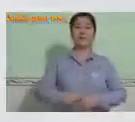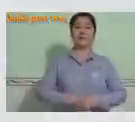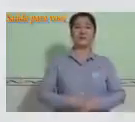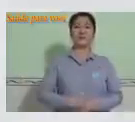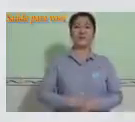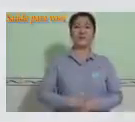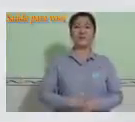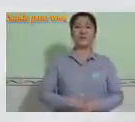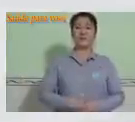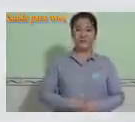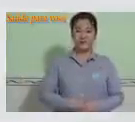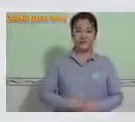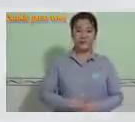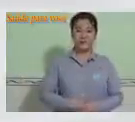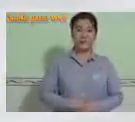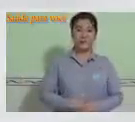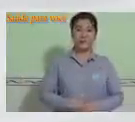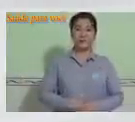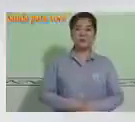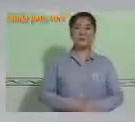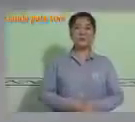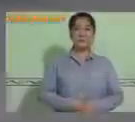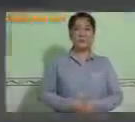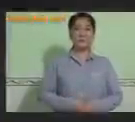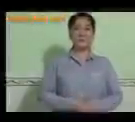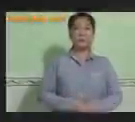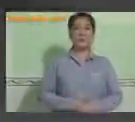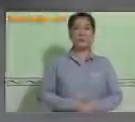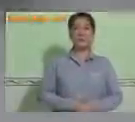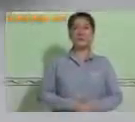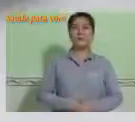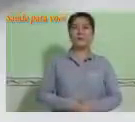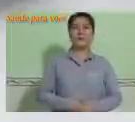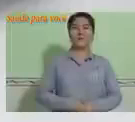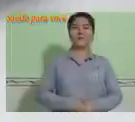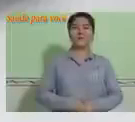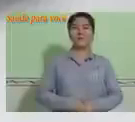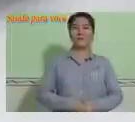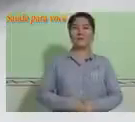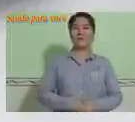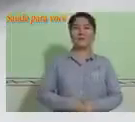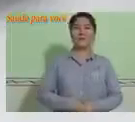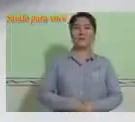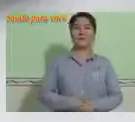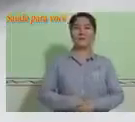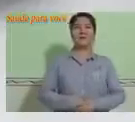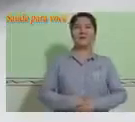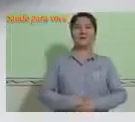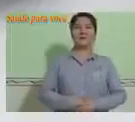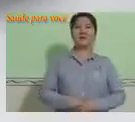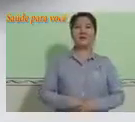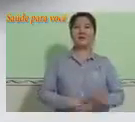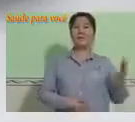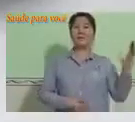horas seguidas, aumenta a produção de testosterona e diminui os níveis de cortisol, que é o hormônio do estresse, que